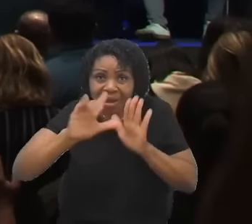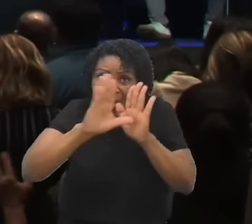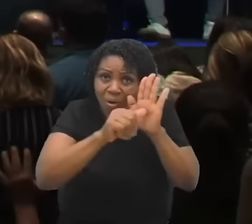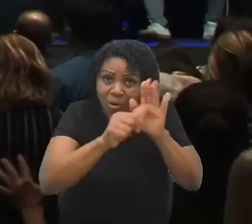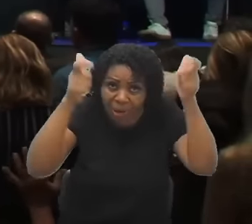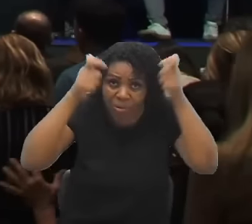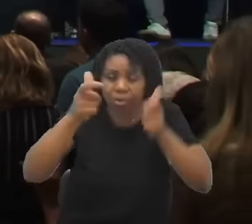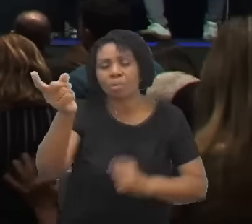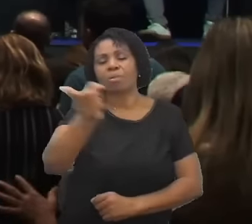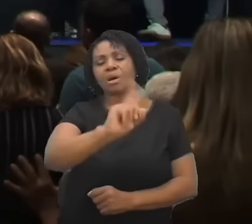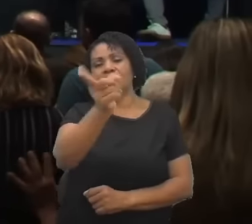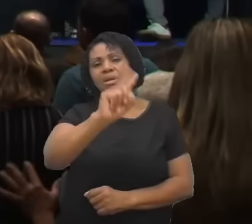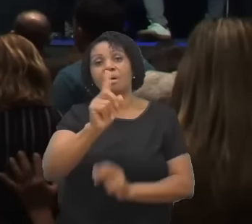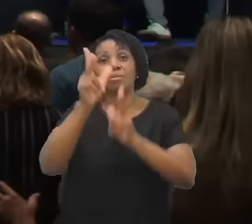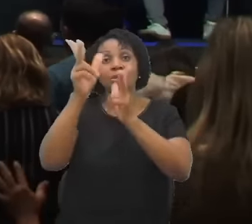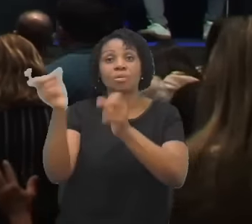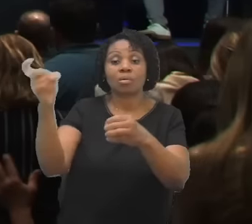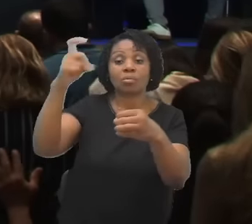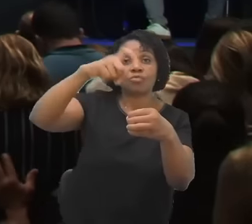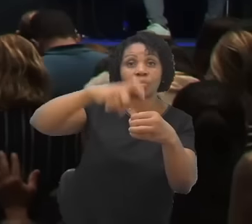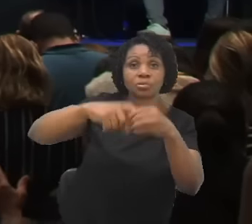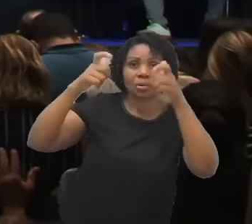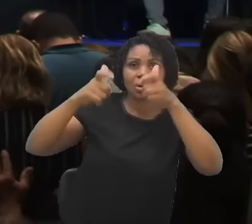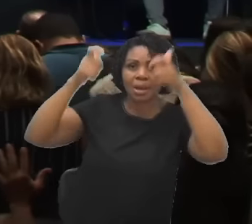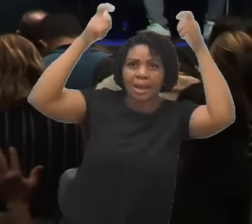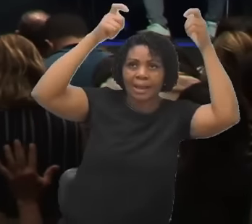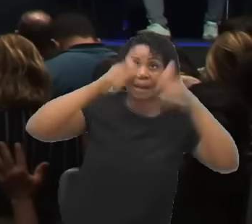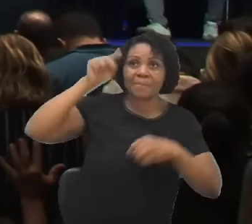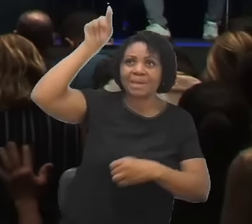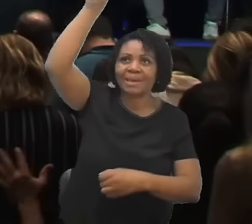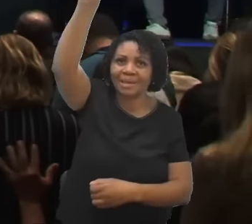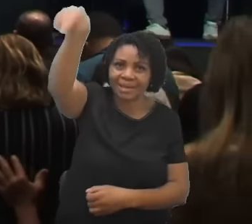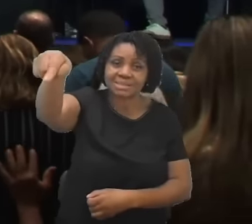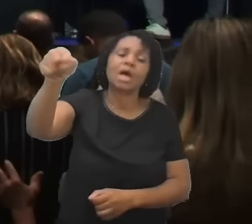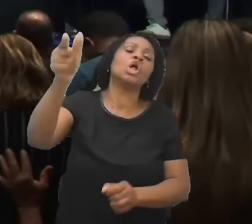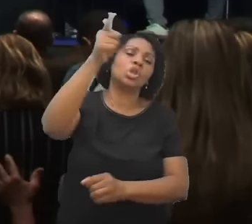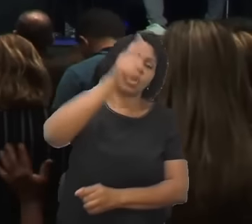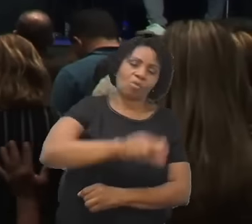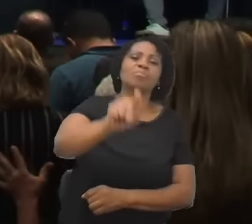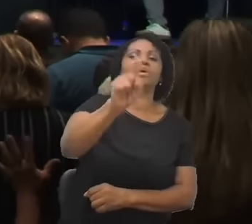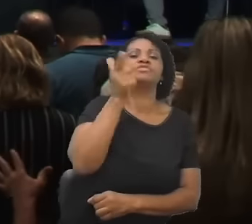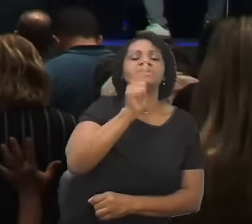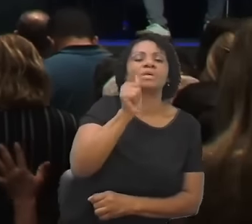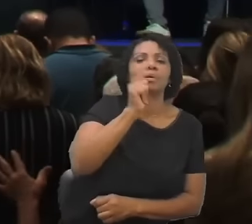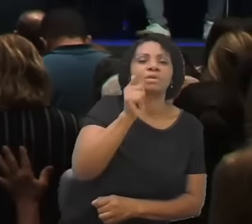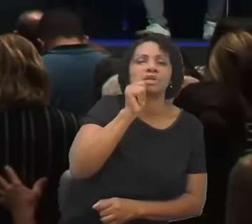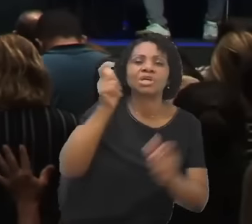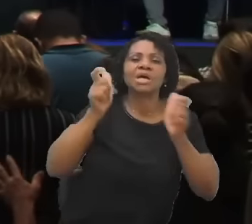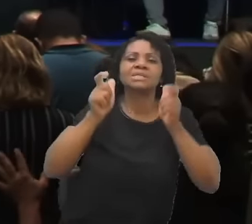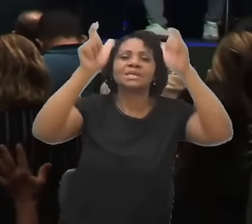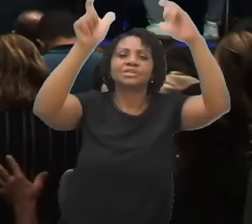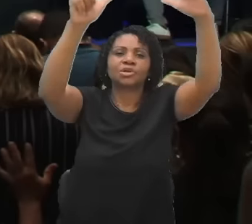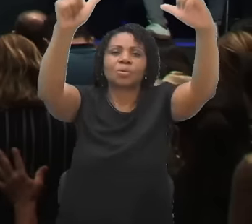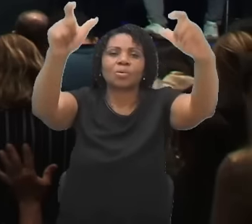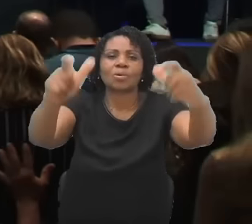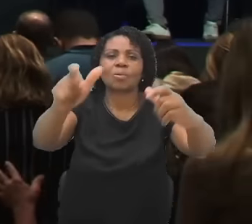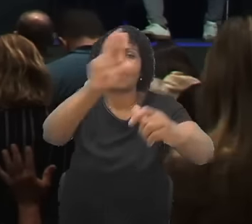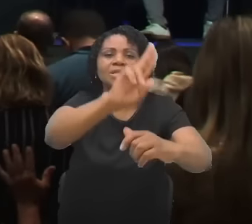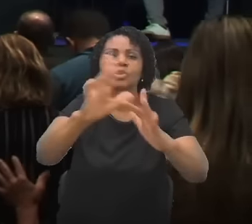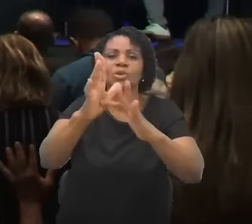esta coroa, assim como voltou para a cabeça do gadareno, vai para a tua cabeça agora. Seja coroado agora